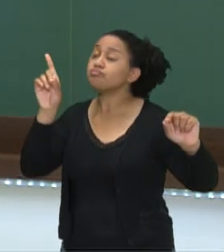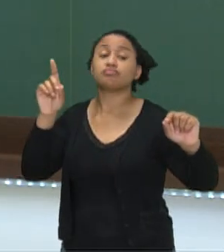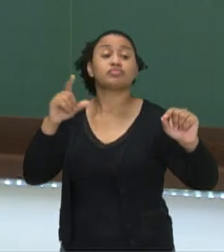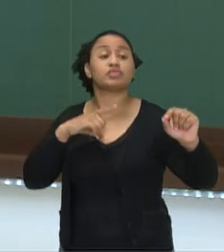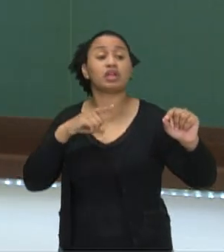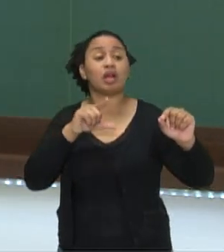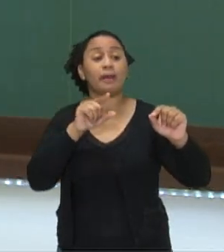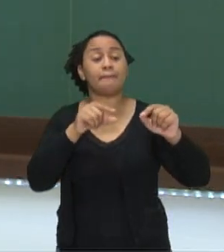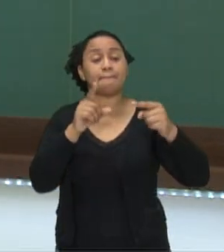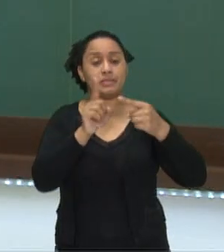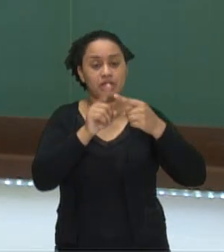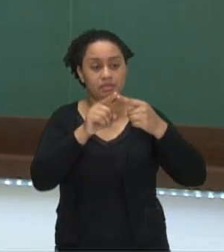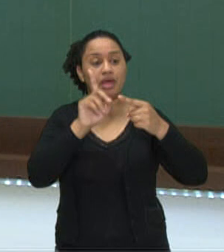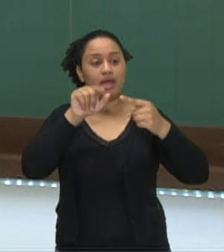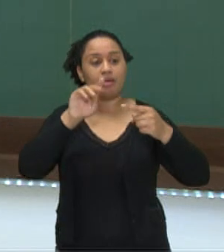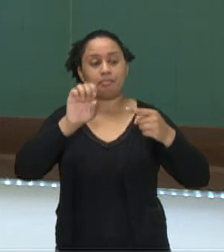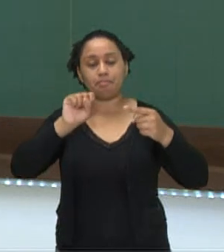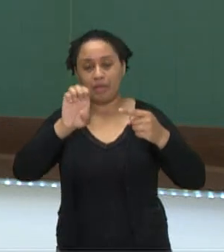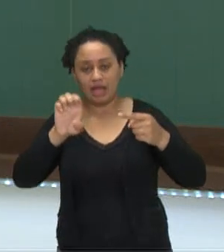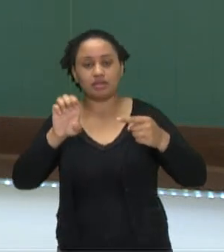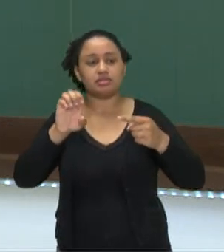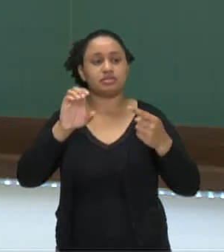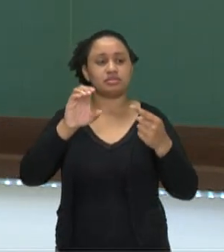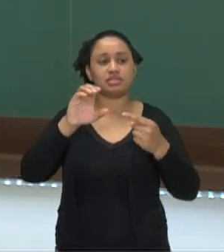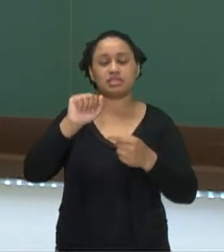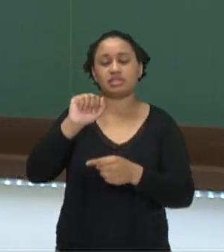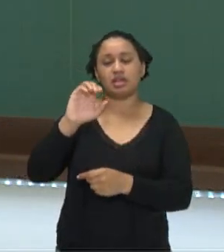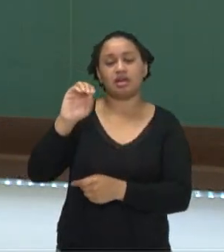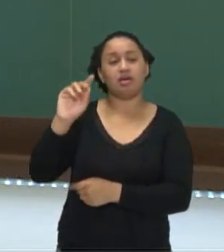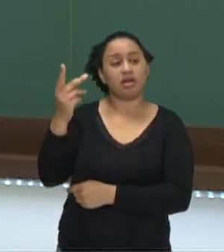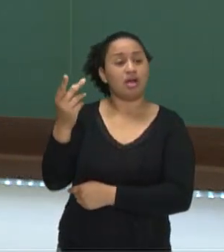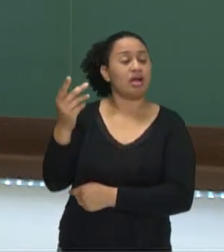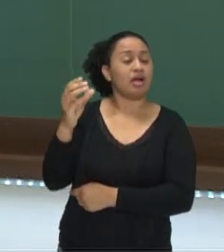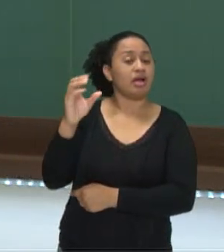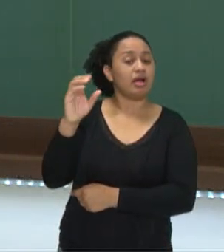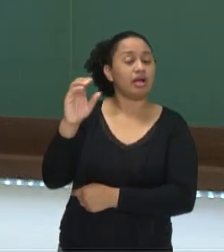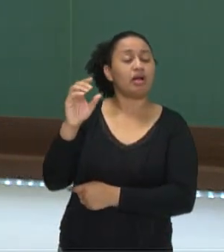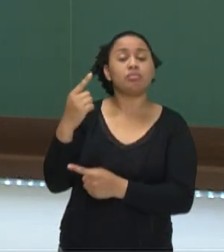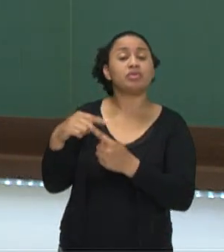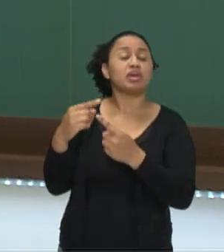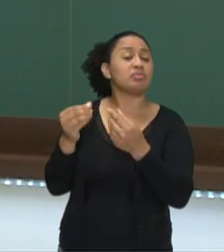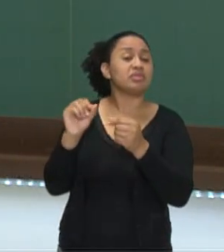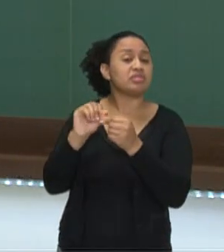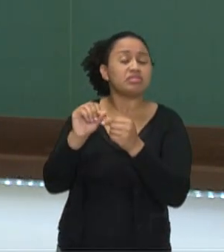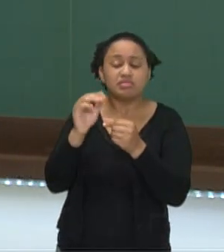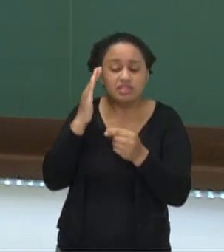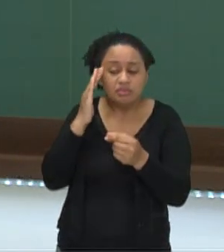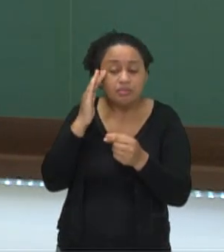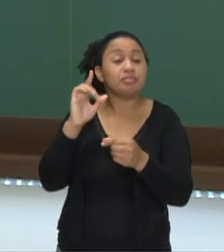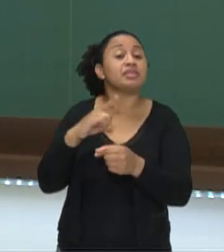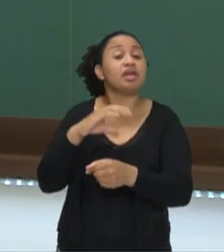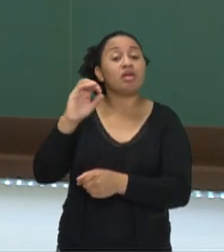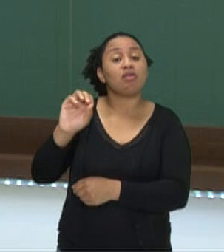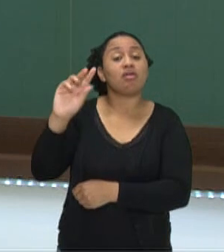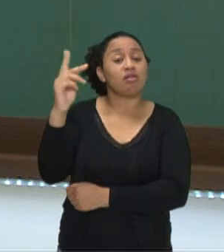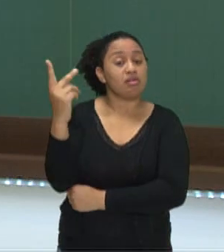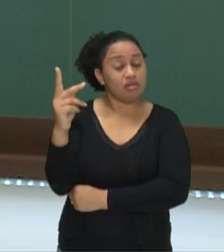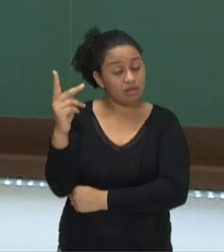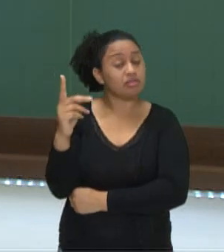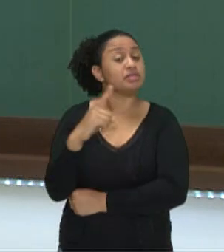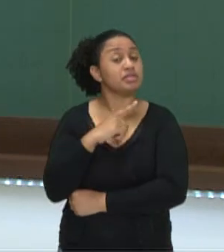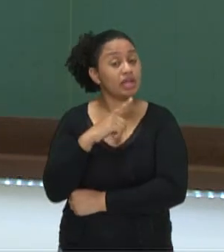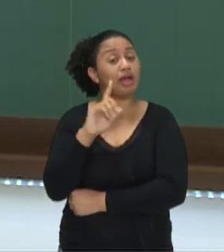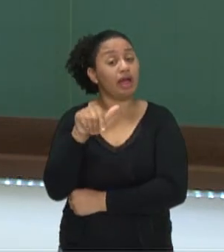essa primeira é uma base. Como é que a gente chega a essa conclusão? Porque temos o OH aqui, temos a